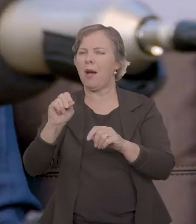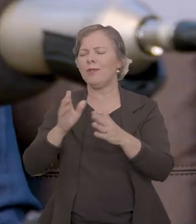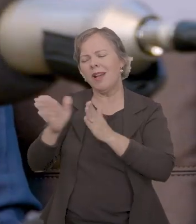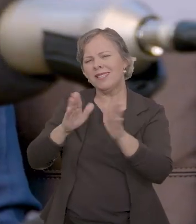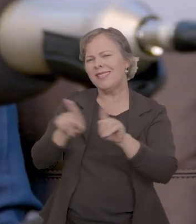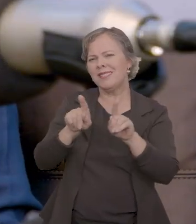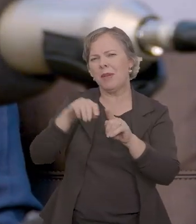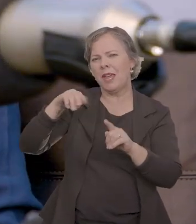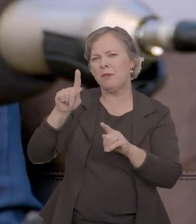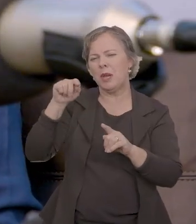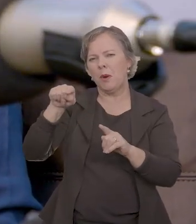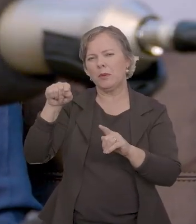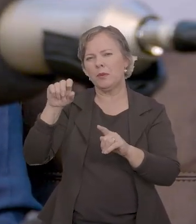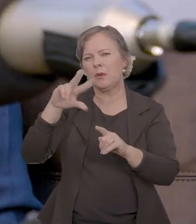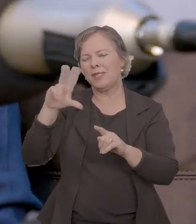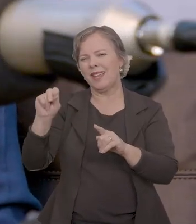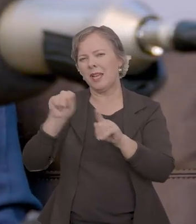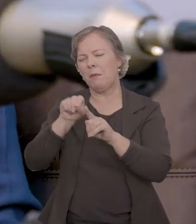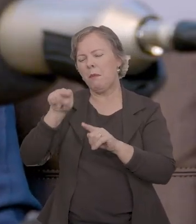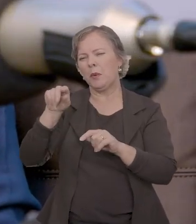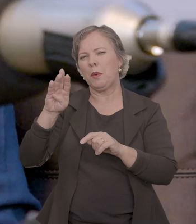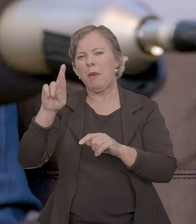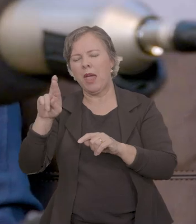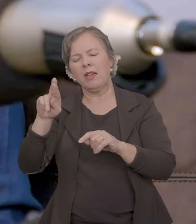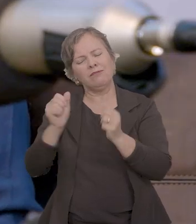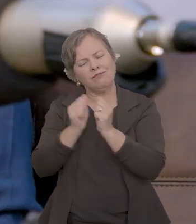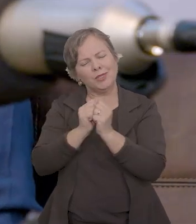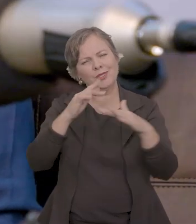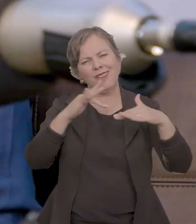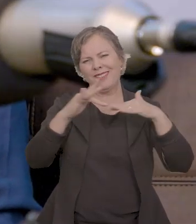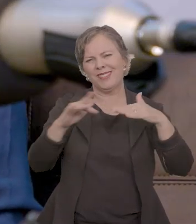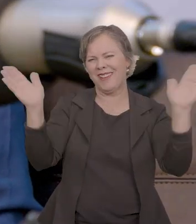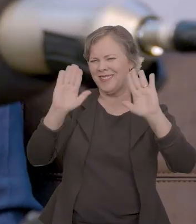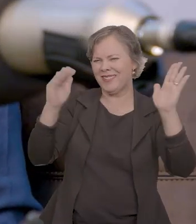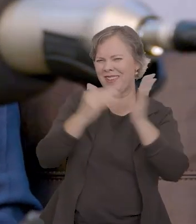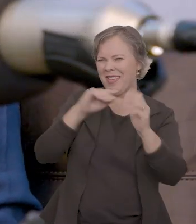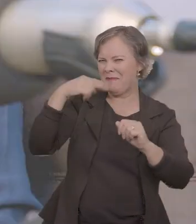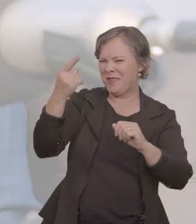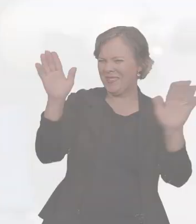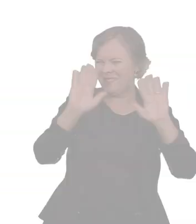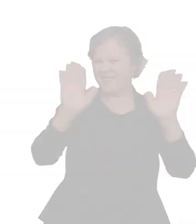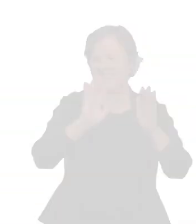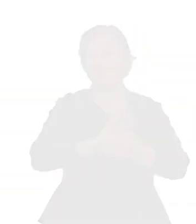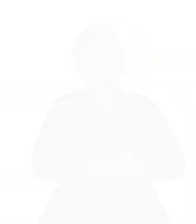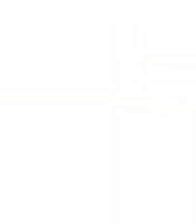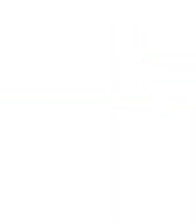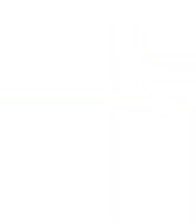Acesse também mg.senac.br e acompanhe as nossas redes sociais. Tchau, tchau e até o próximo episódio!